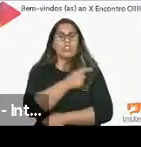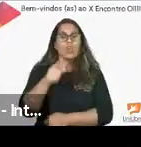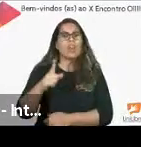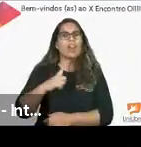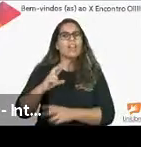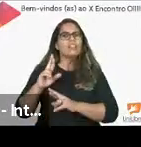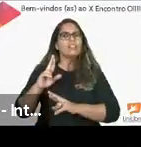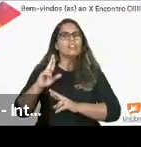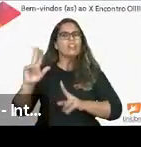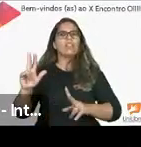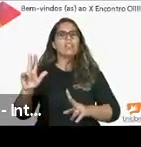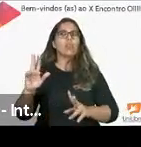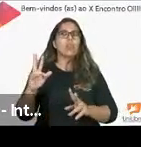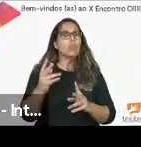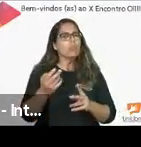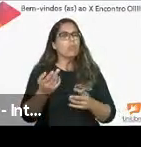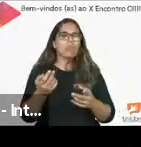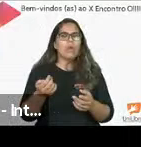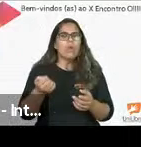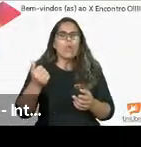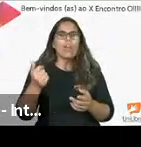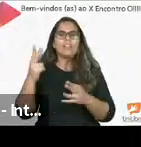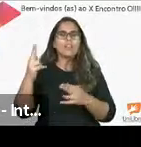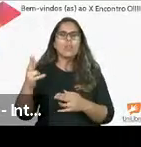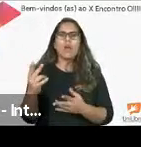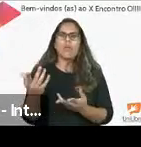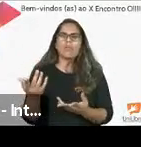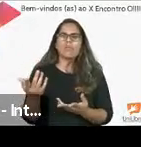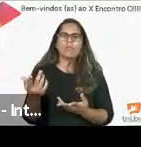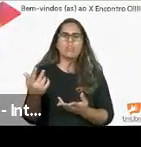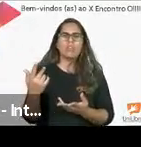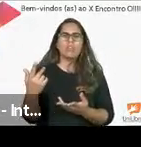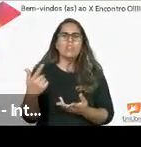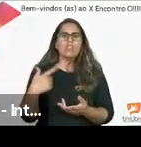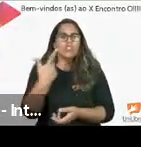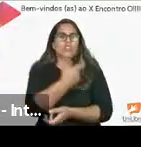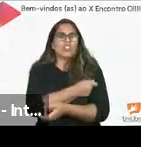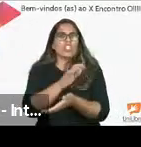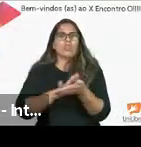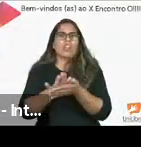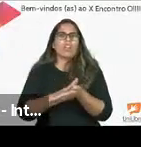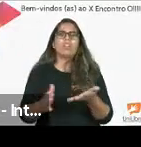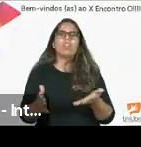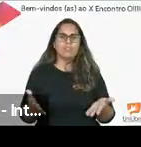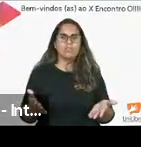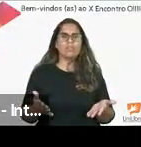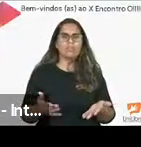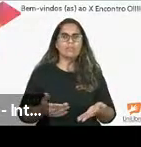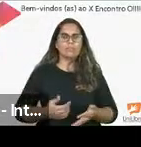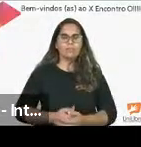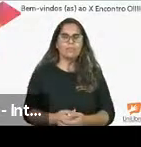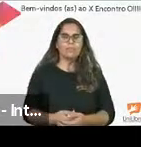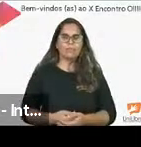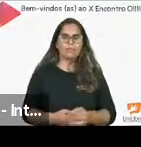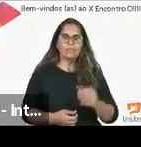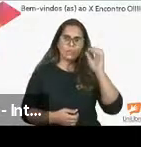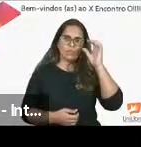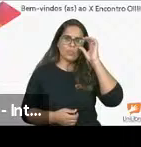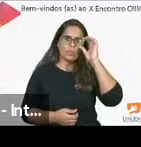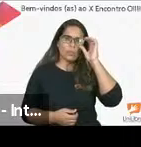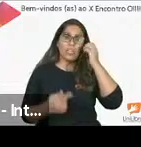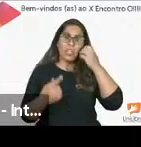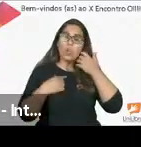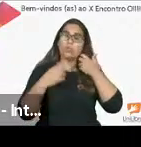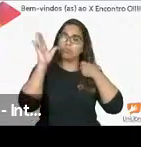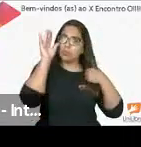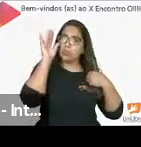de anticorpos quase igual ao de um animal que não foi injetado com nada. Eu estava muito intrigado